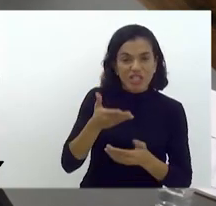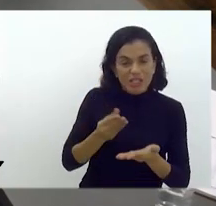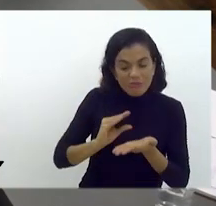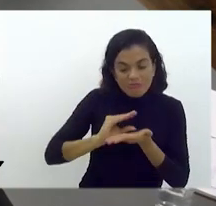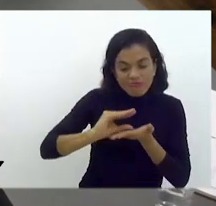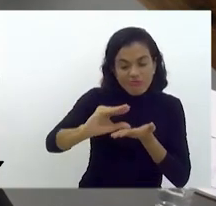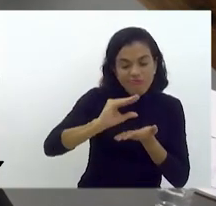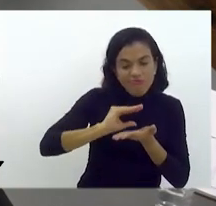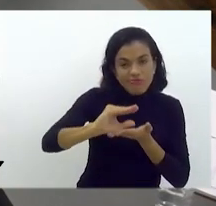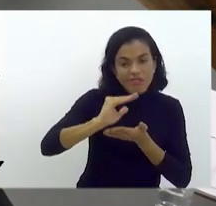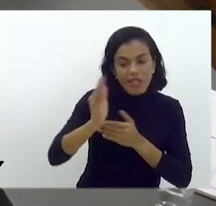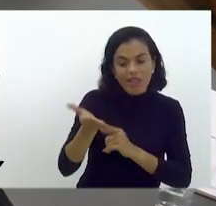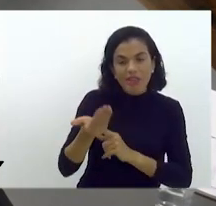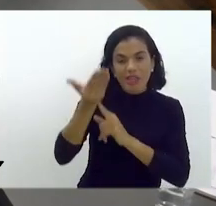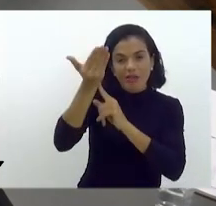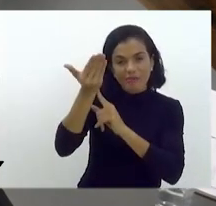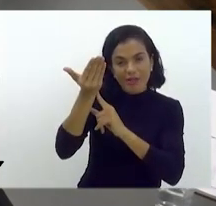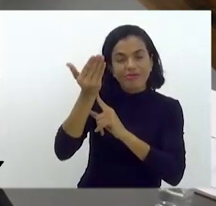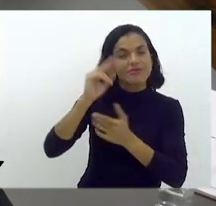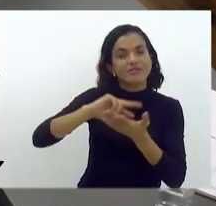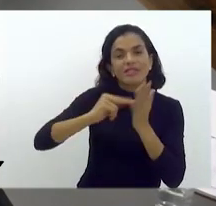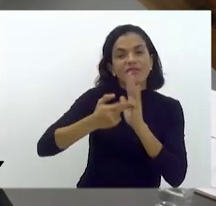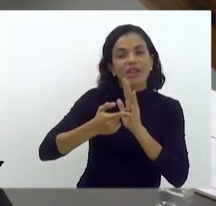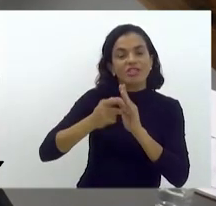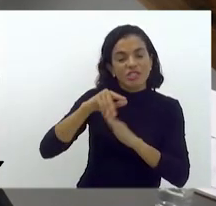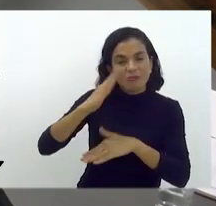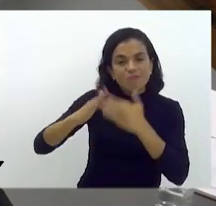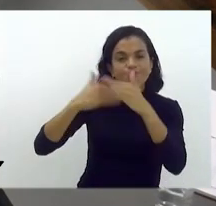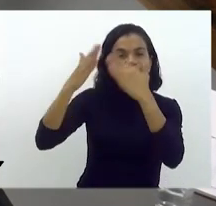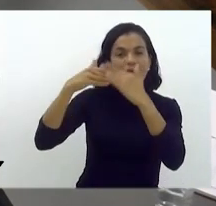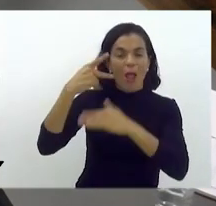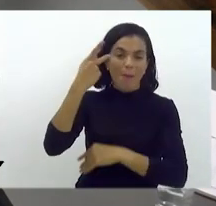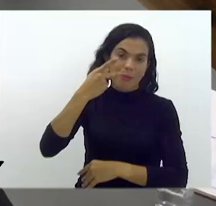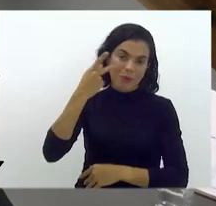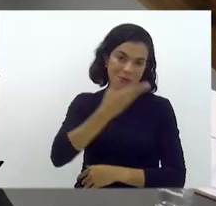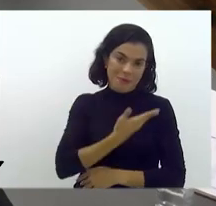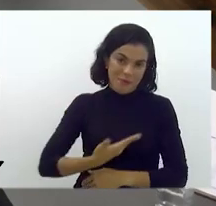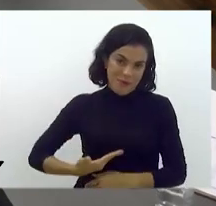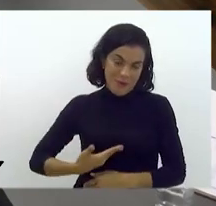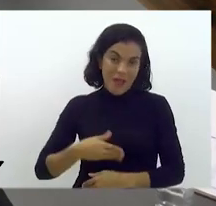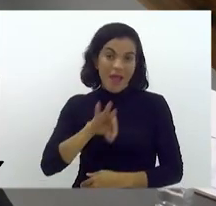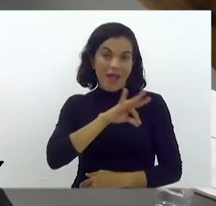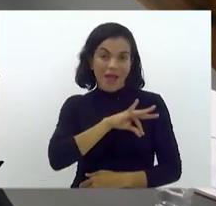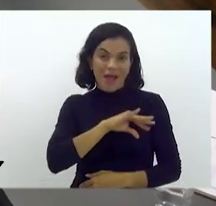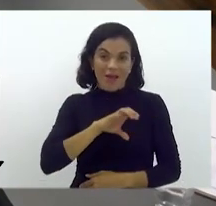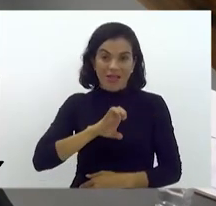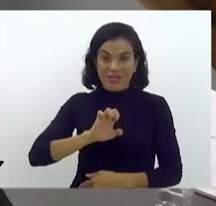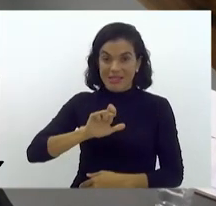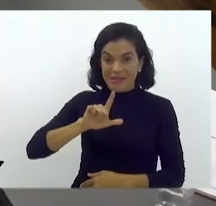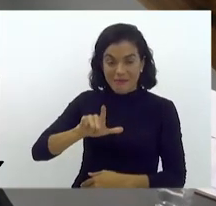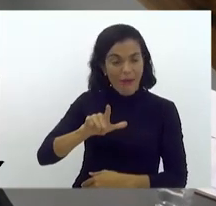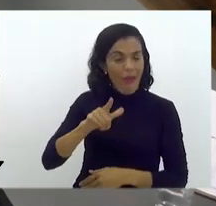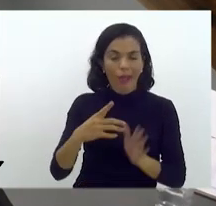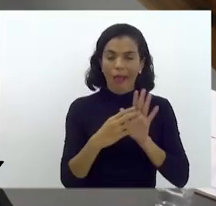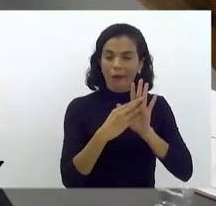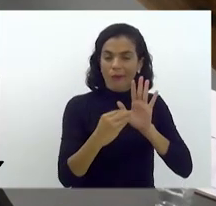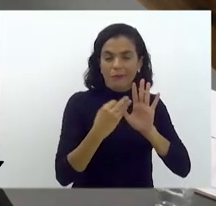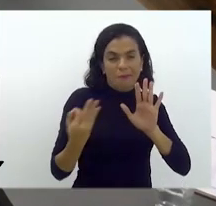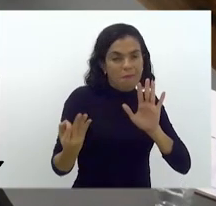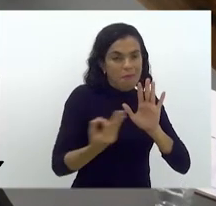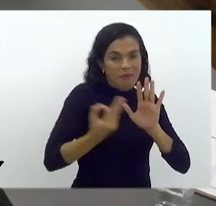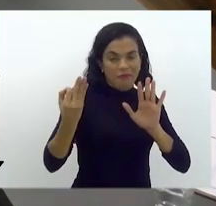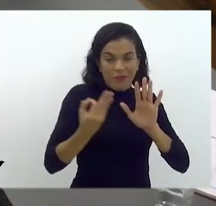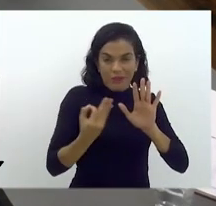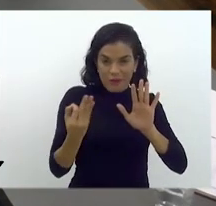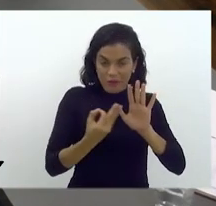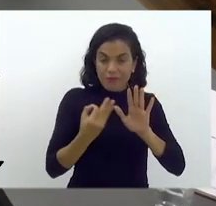a gente perpetua a política pública a polícia civil é melhor exemplo disso a Barbara tava lá no início desse